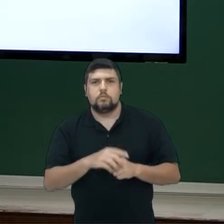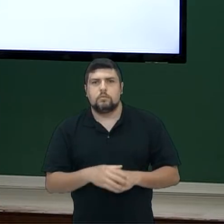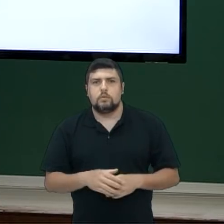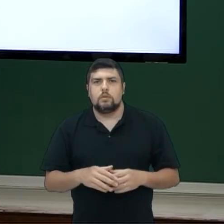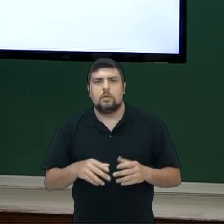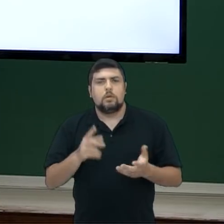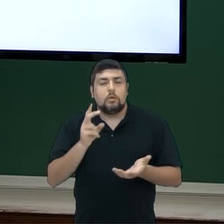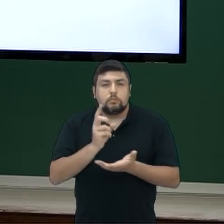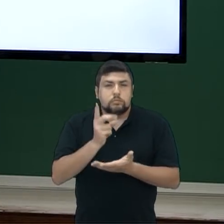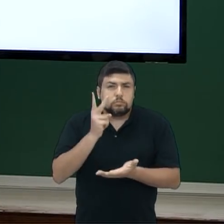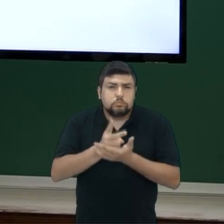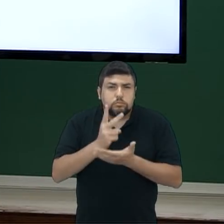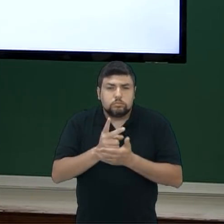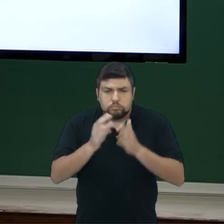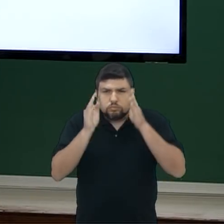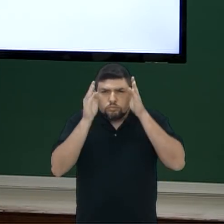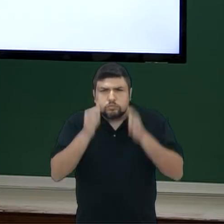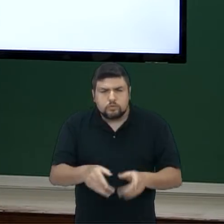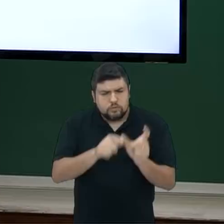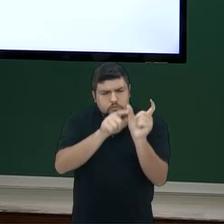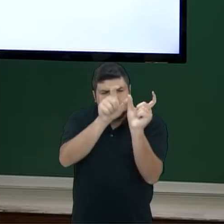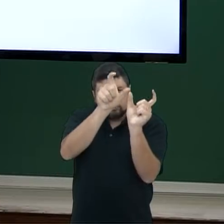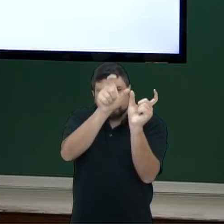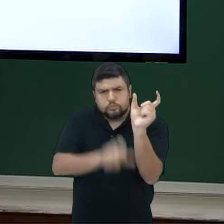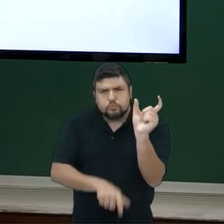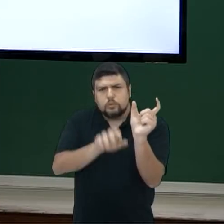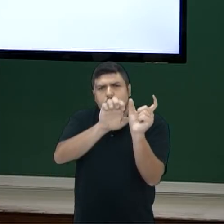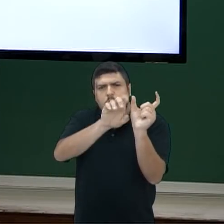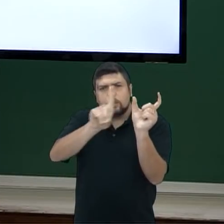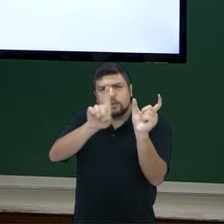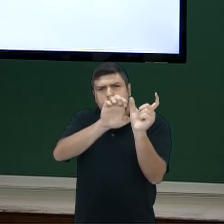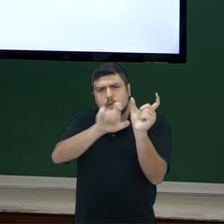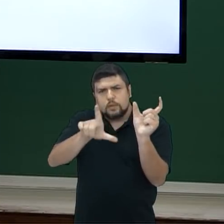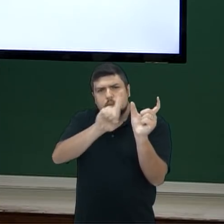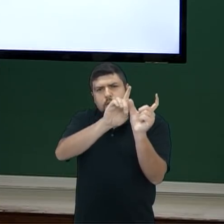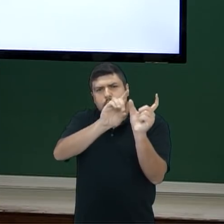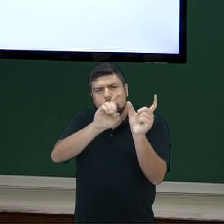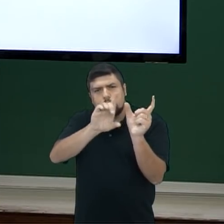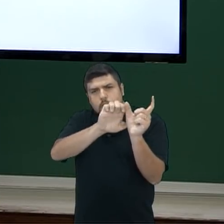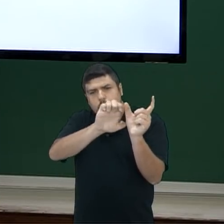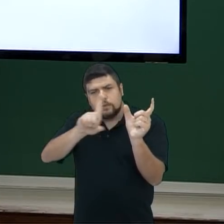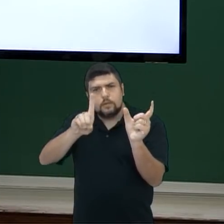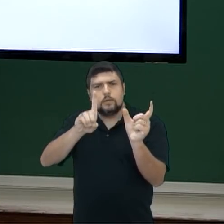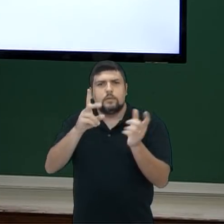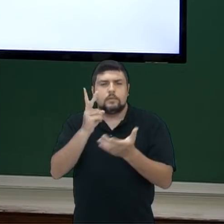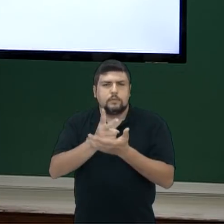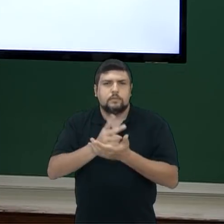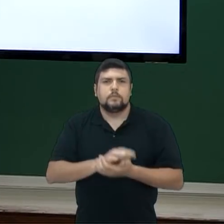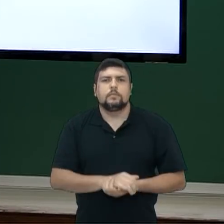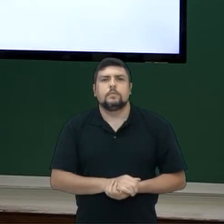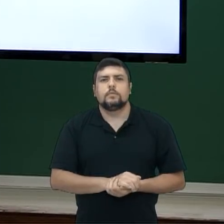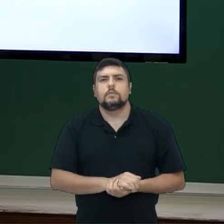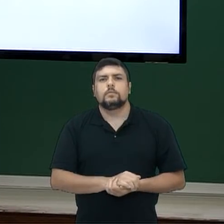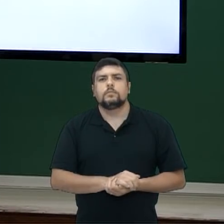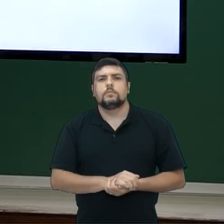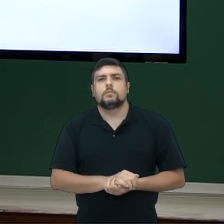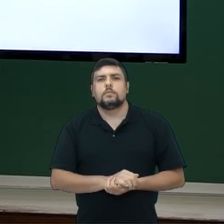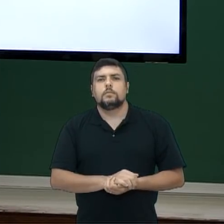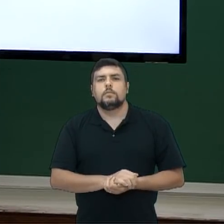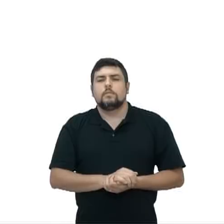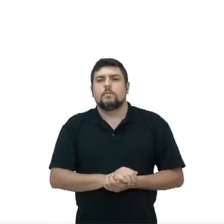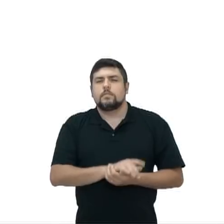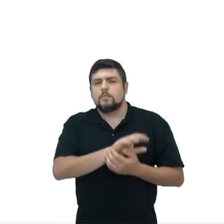worked, we worked, todo mundo worked. O verbo fica sempre igual, beleza? E agora os meus verbos terminados com